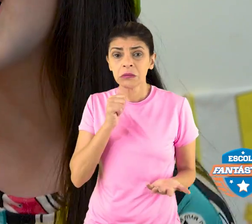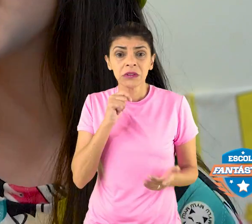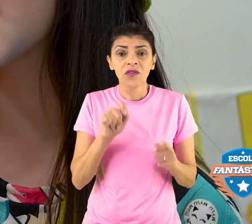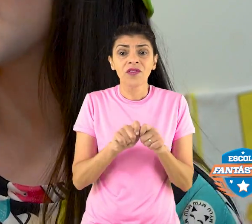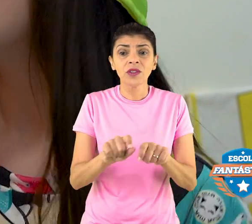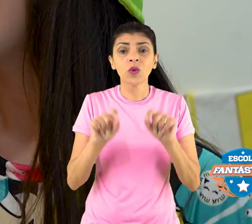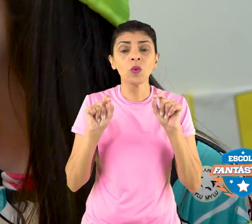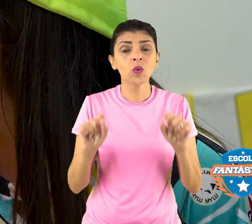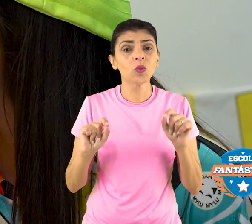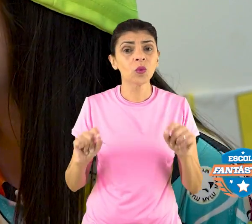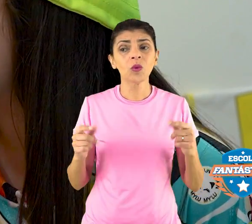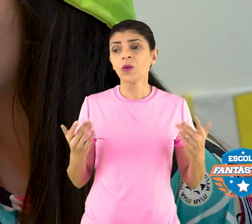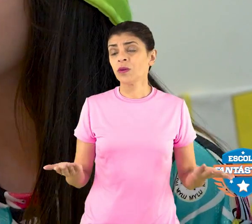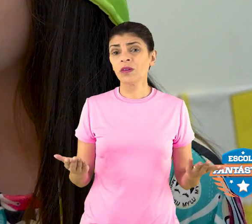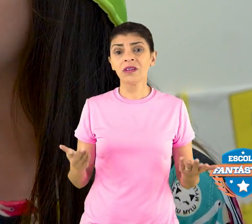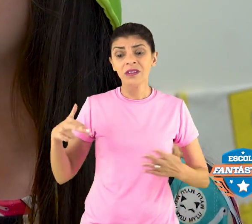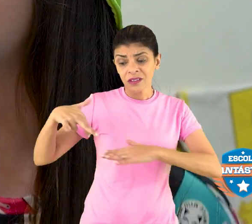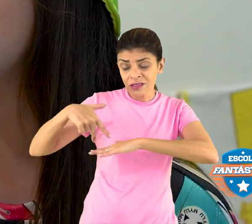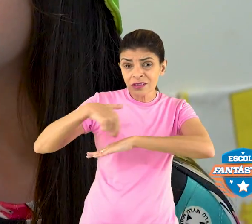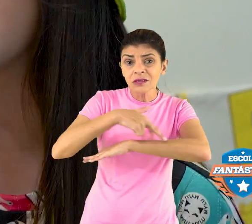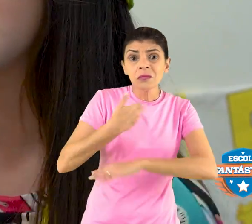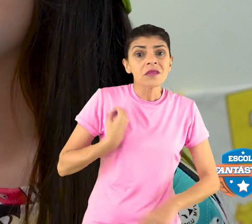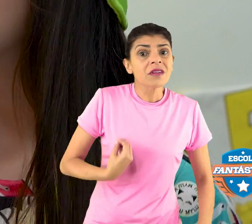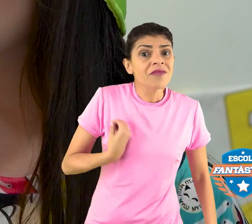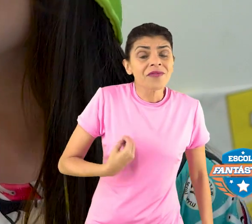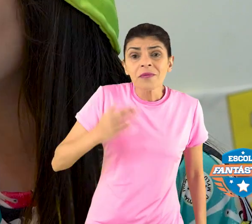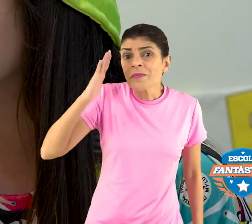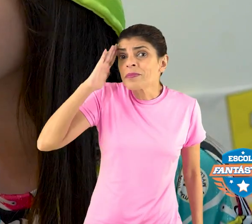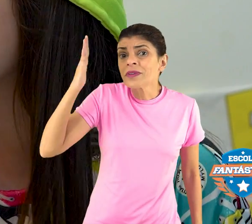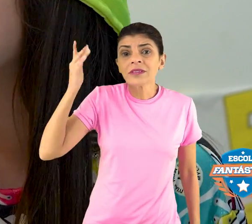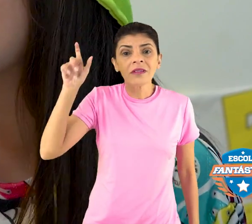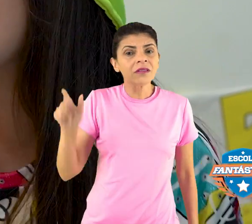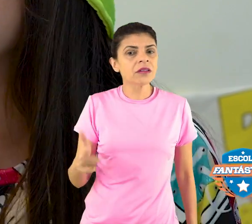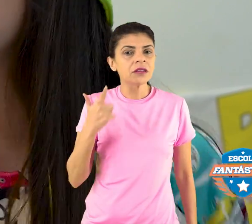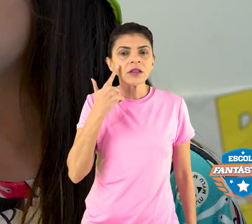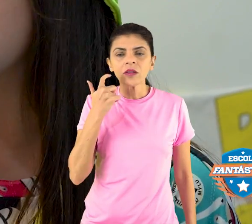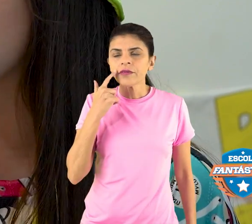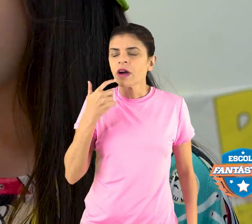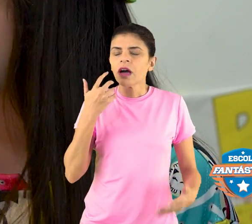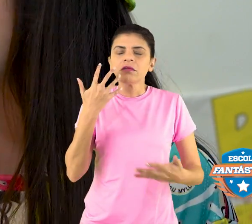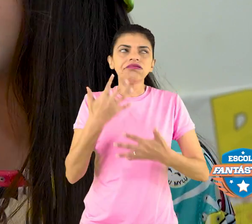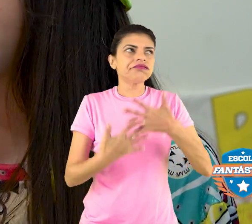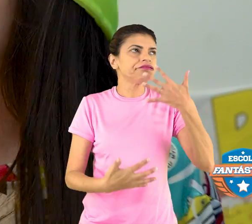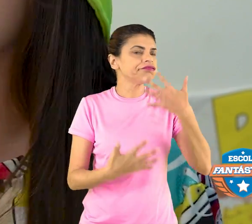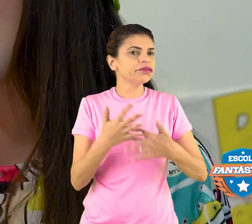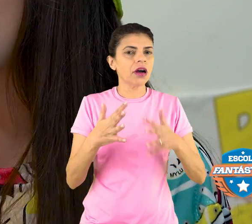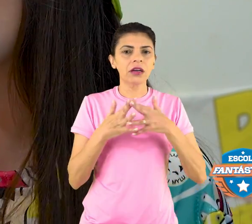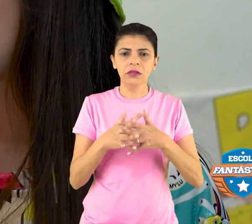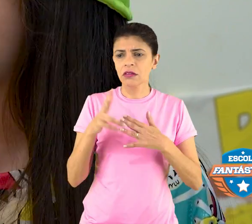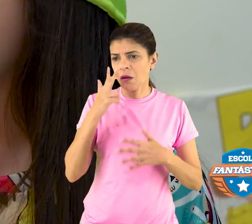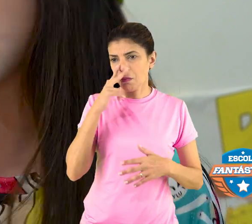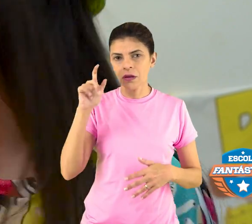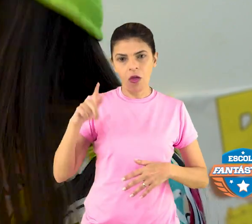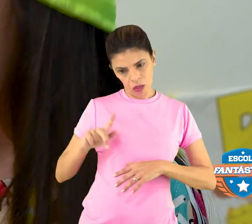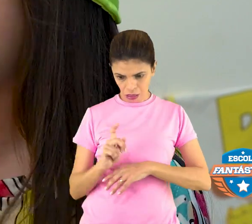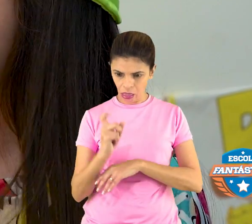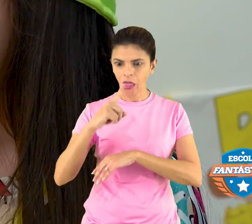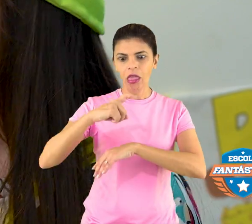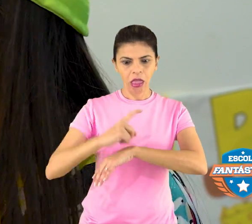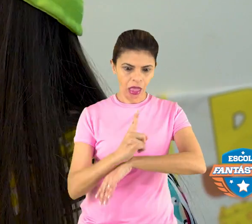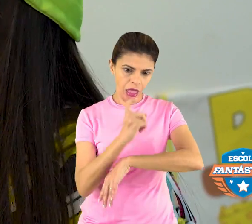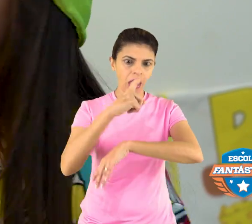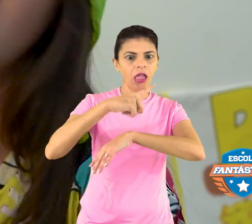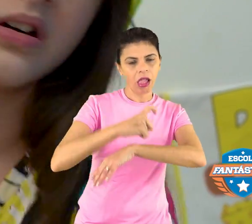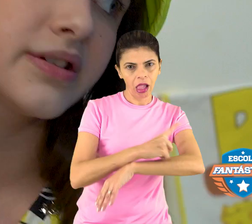eu faço? Esse é o desfile da minha vida. O Lucas vai estragar tudo, porque ele desfila igual uma lagartixa com